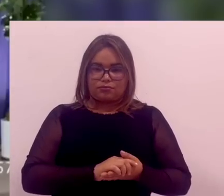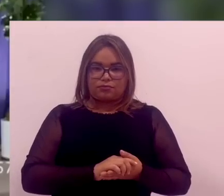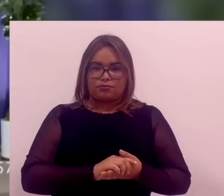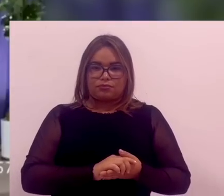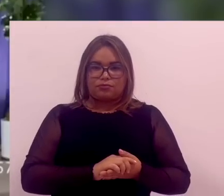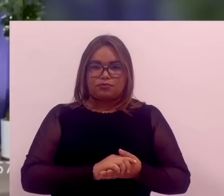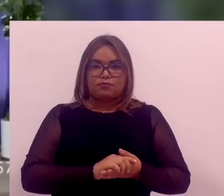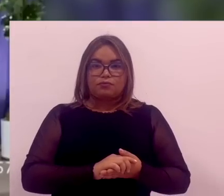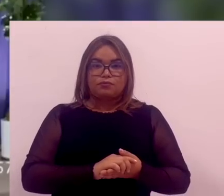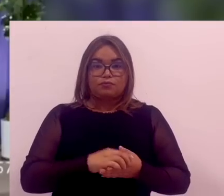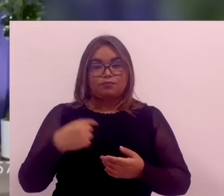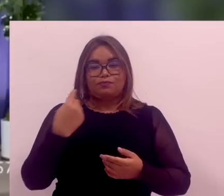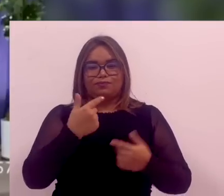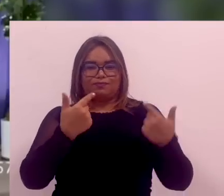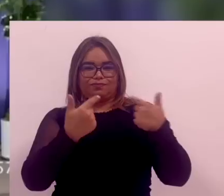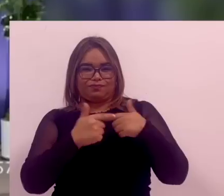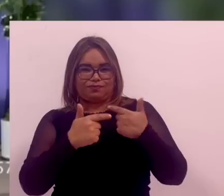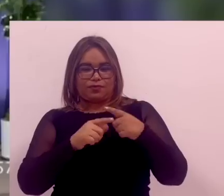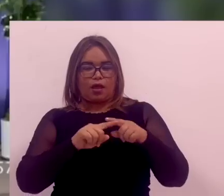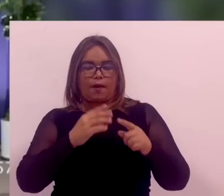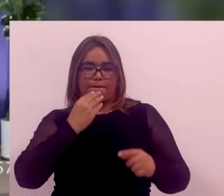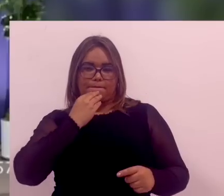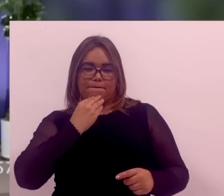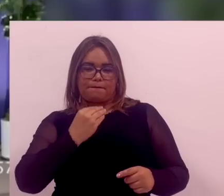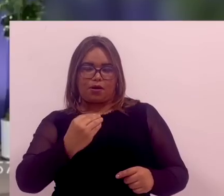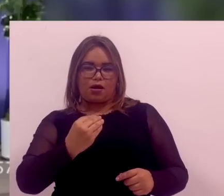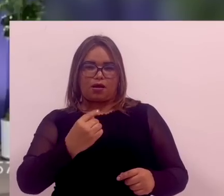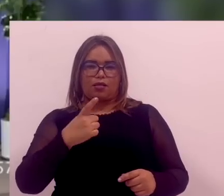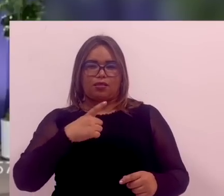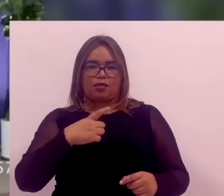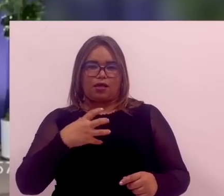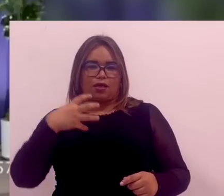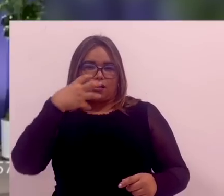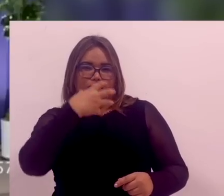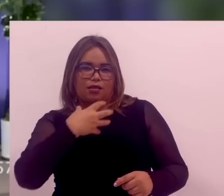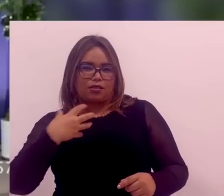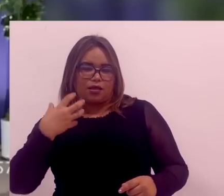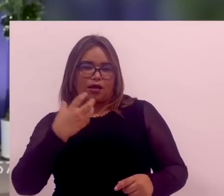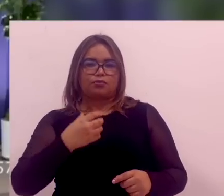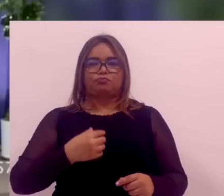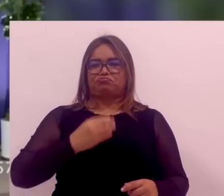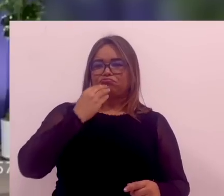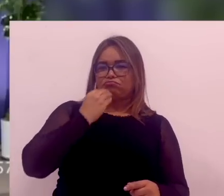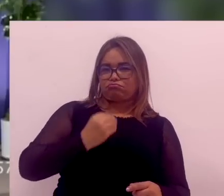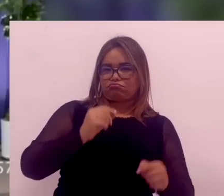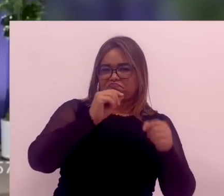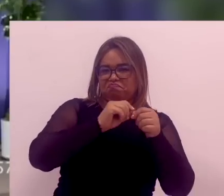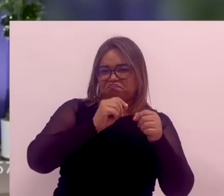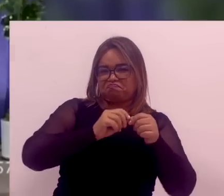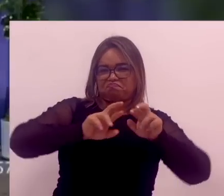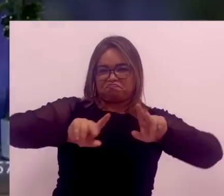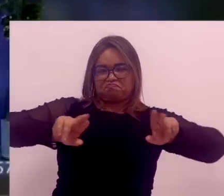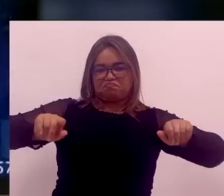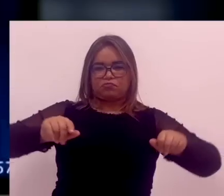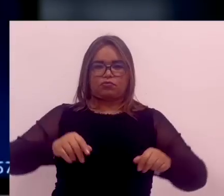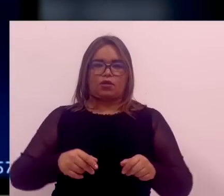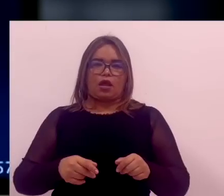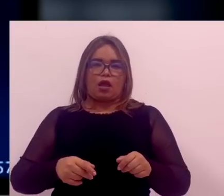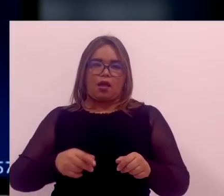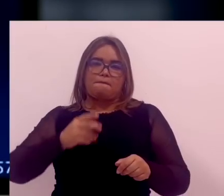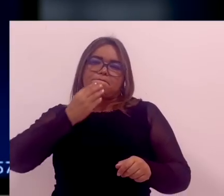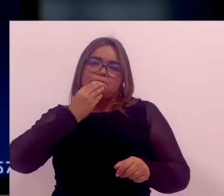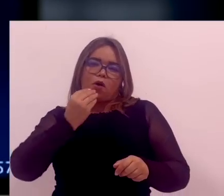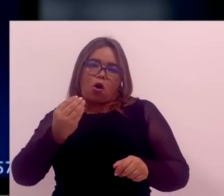Nós rimos disso. E eles representam os bodes cantando hinos, os bodes fazendo isto, bode montado em